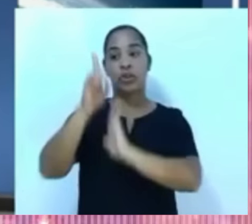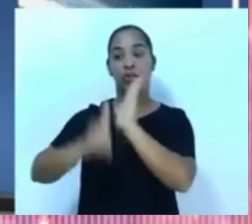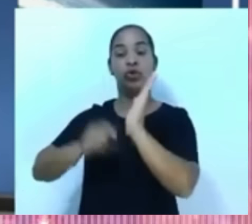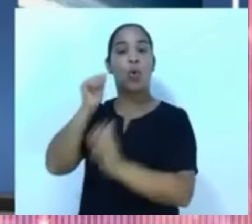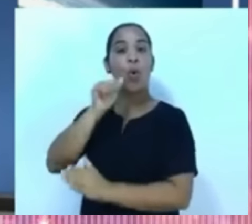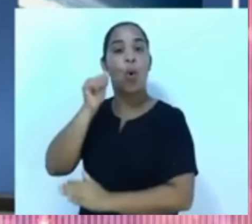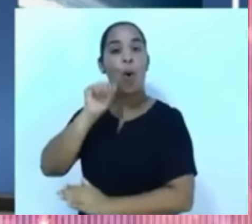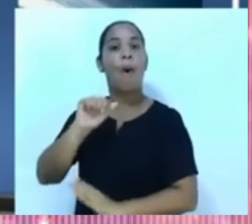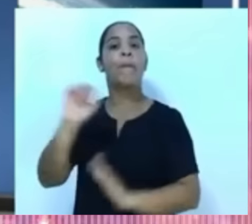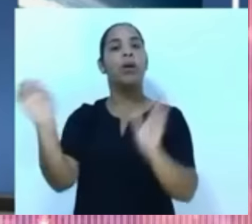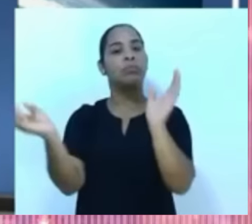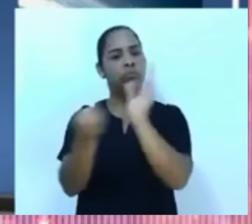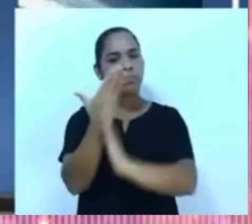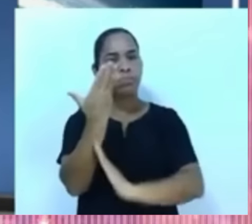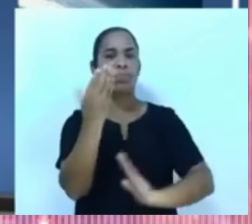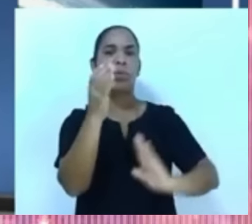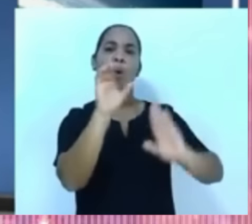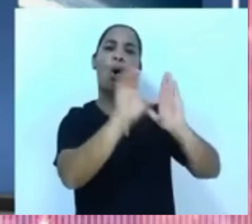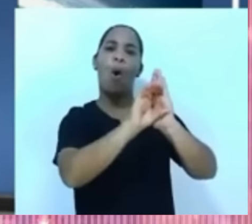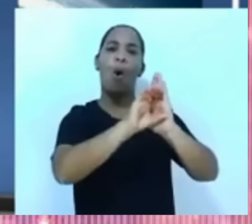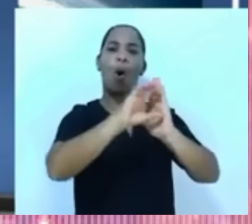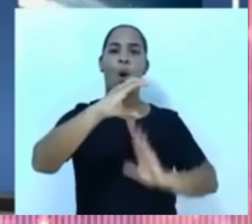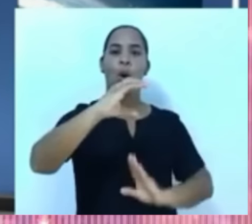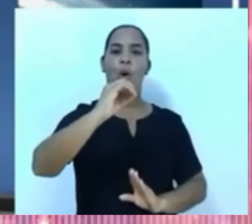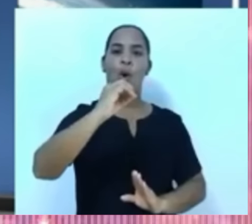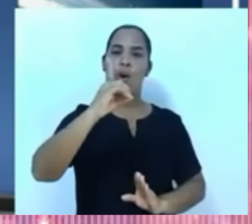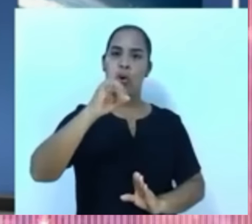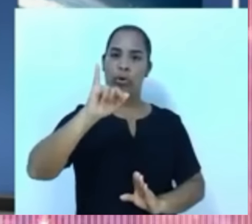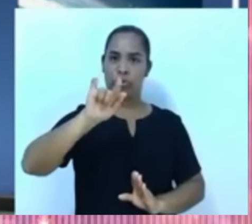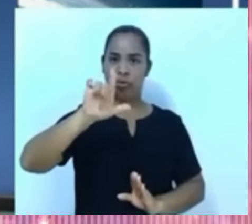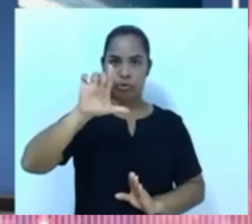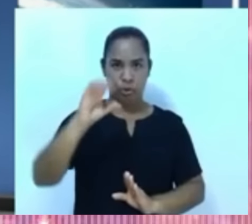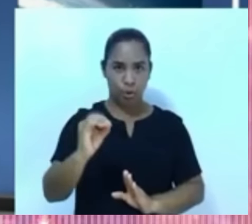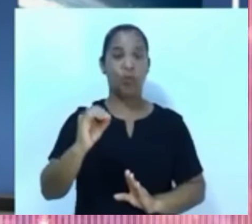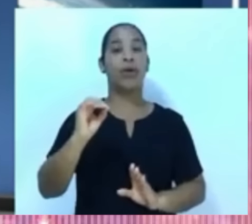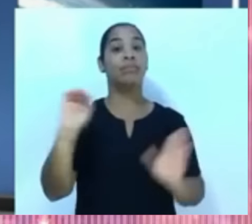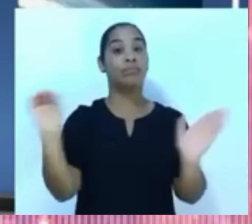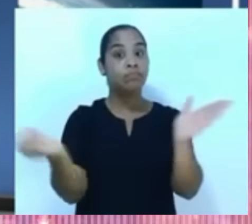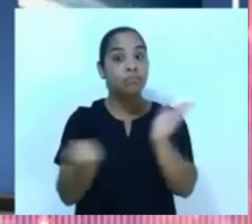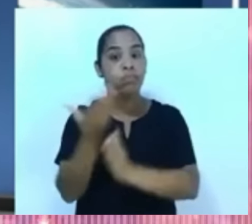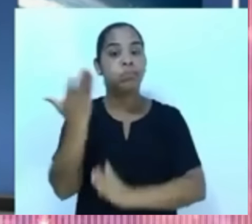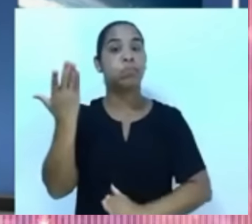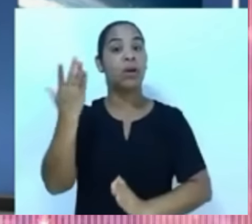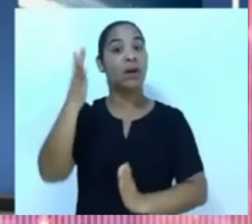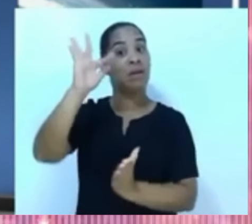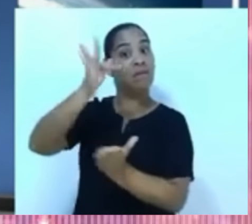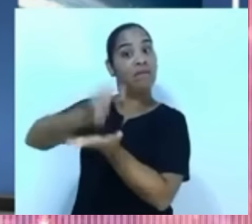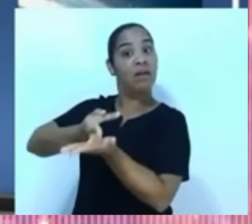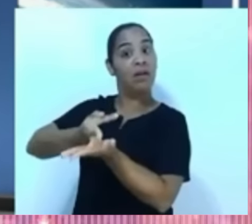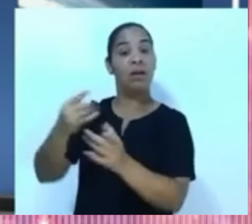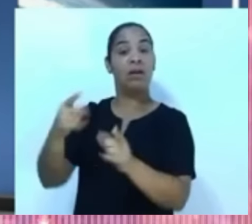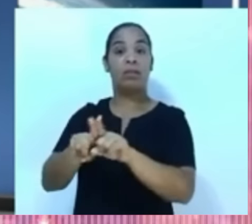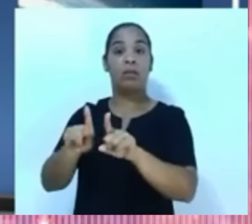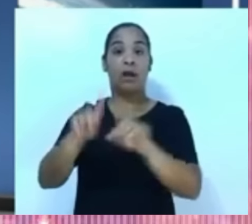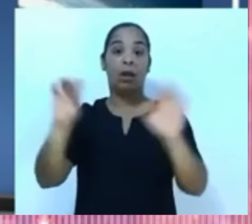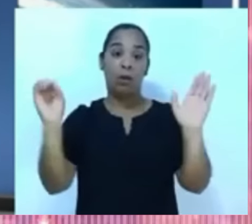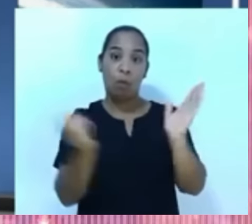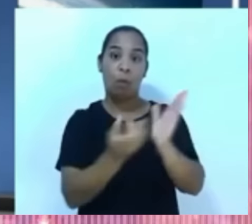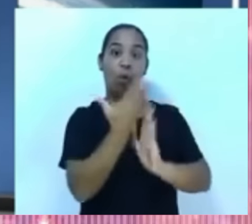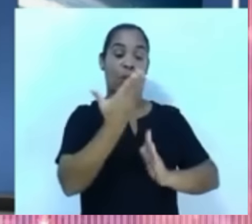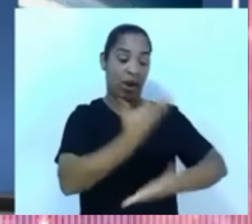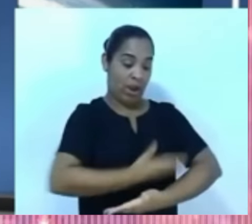honoríficos da humanidade em leis estabelece também o código do feto o código da criança